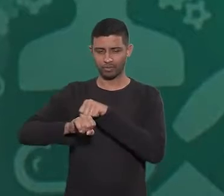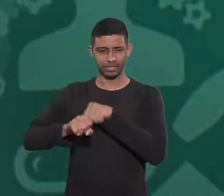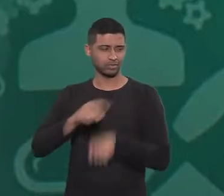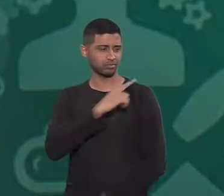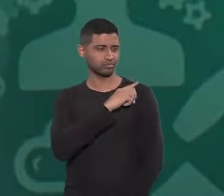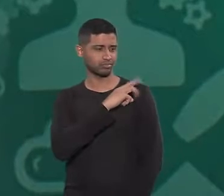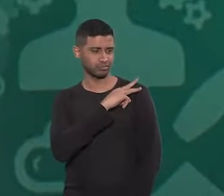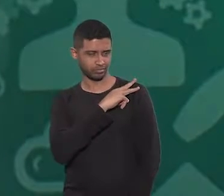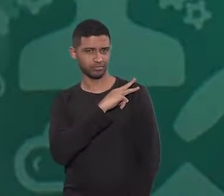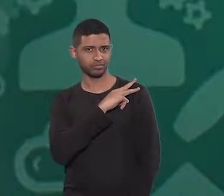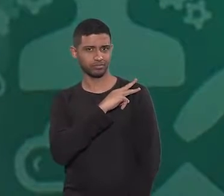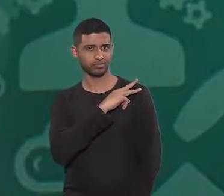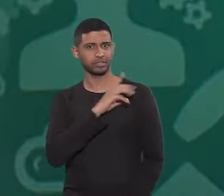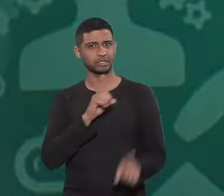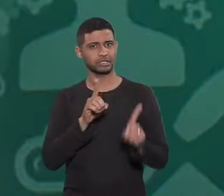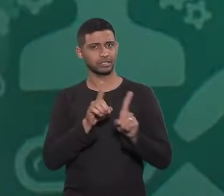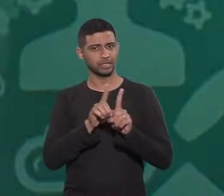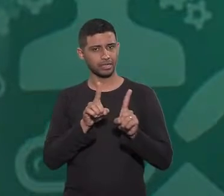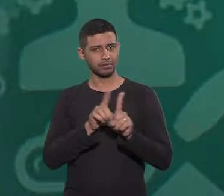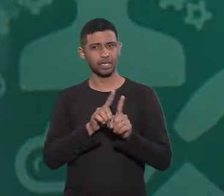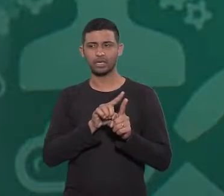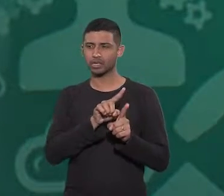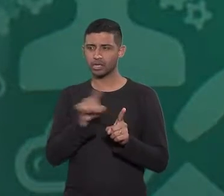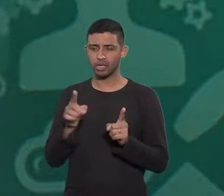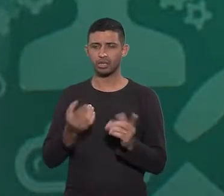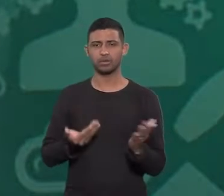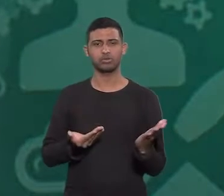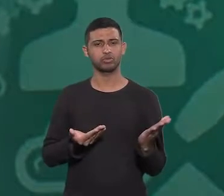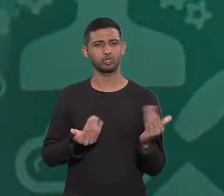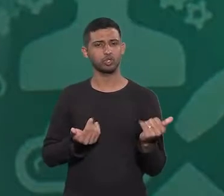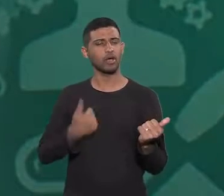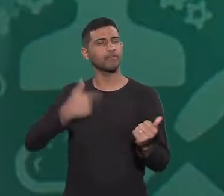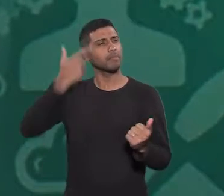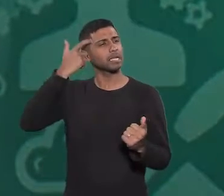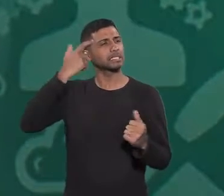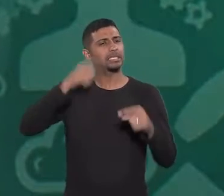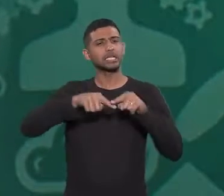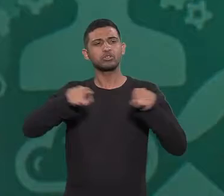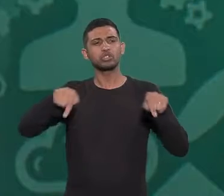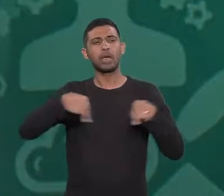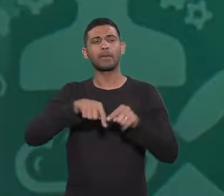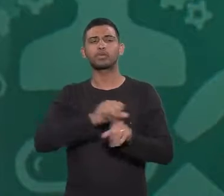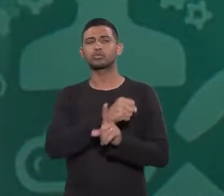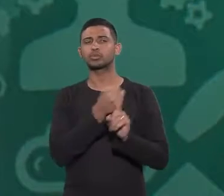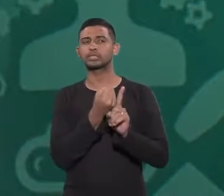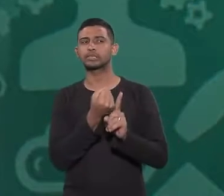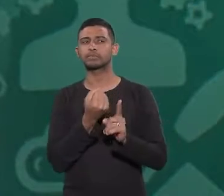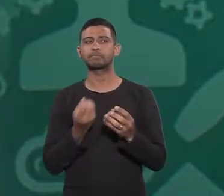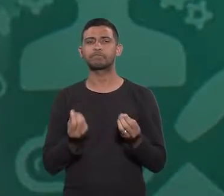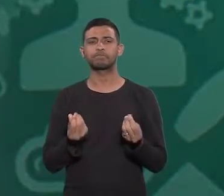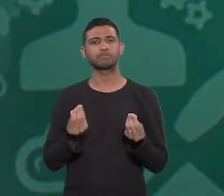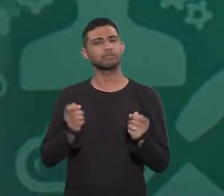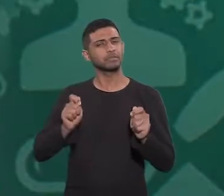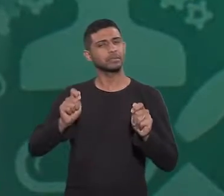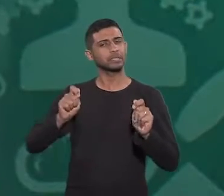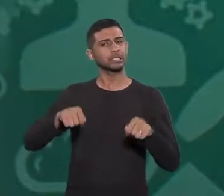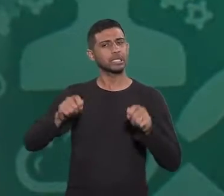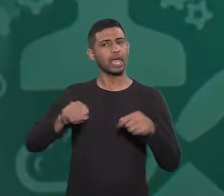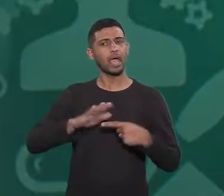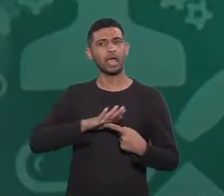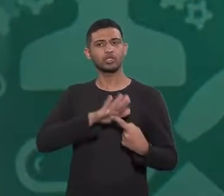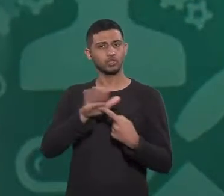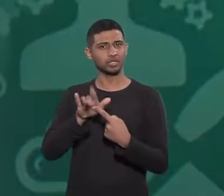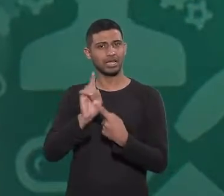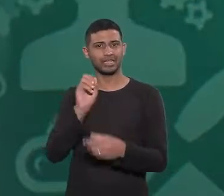a formação no ensino médio e a colocação do jovem em algum espaço da sociedade que